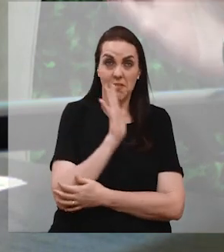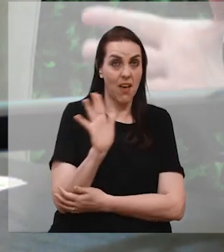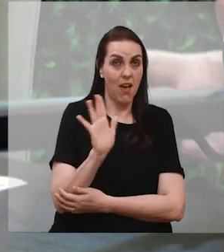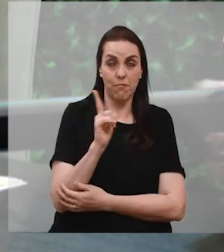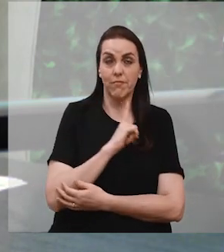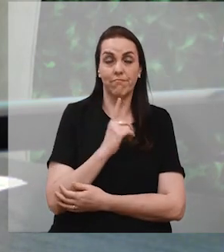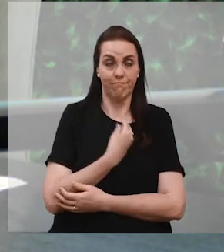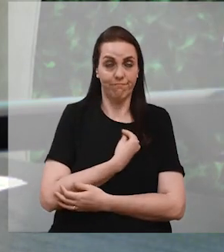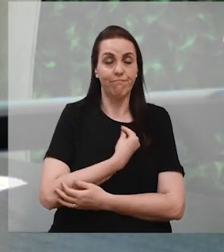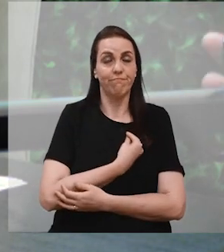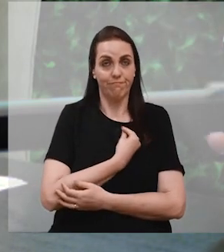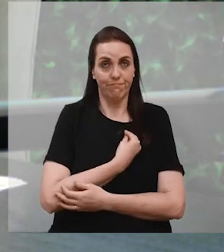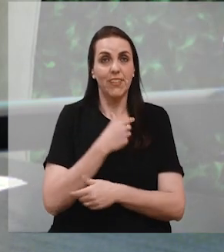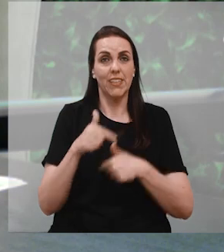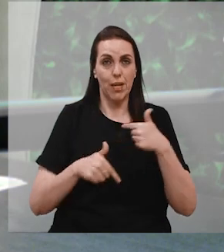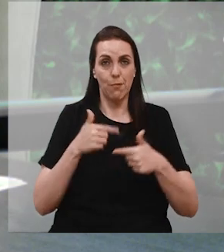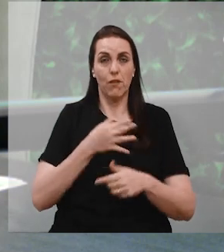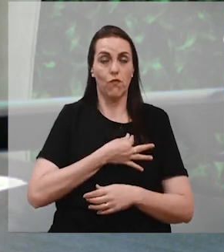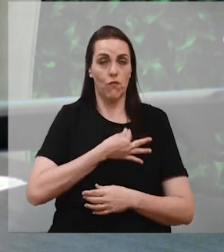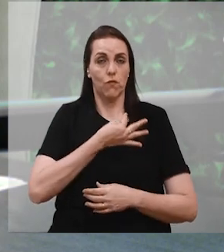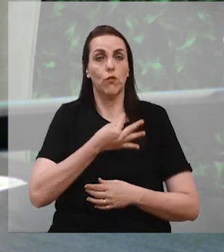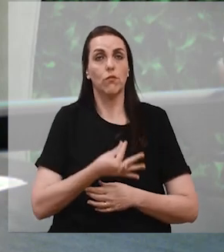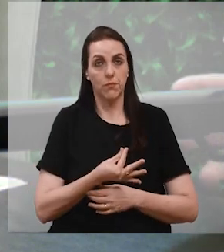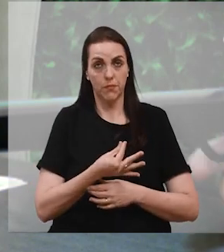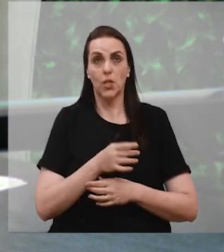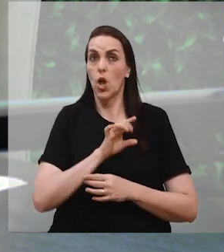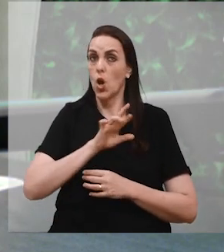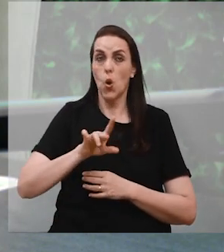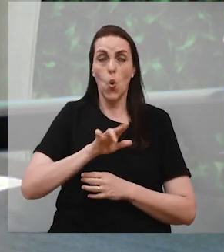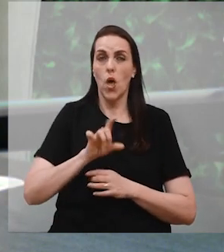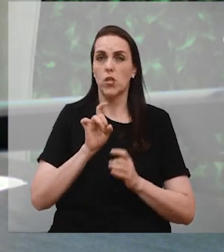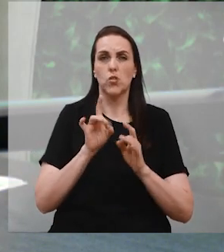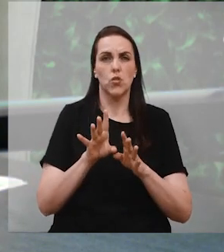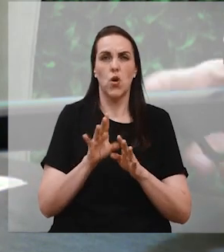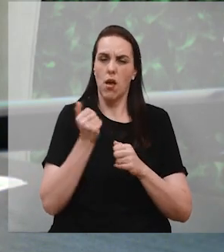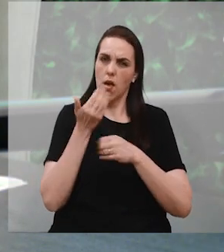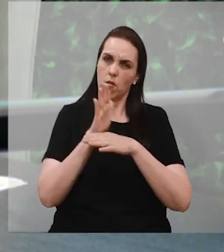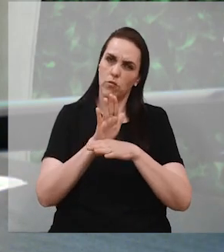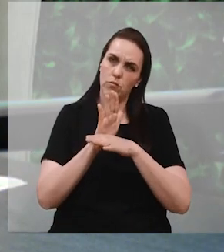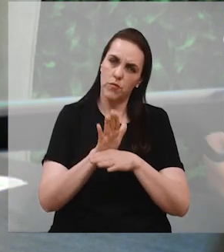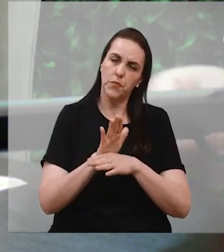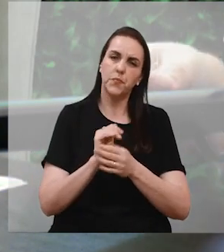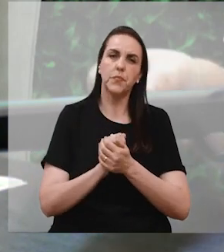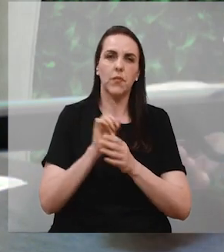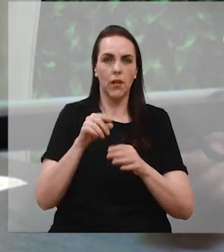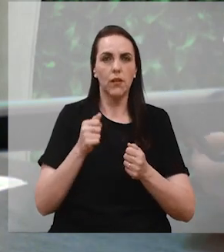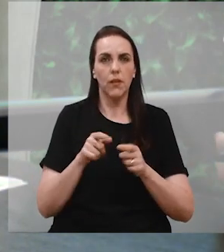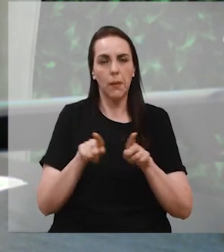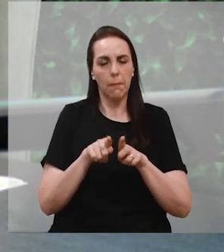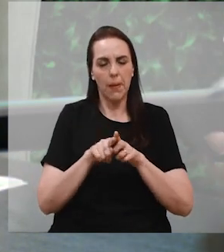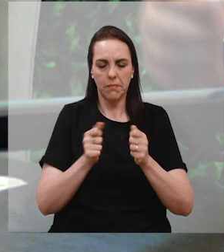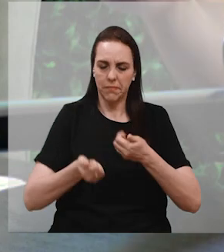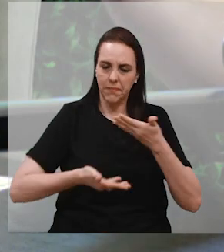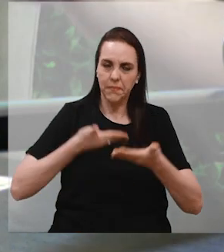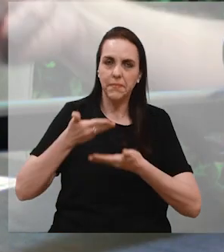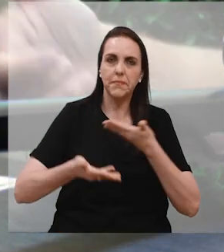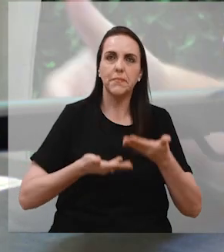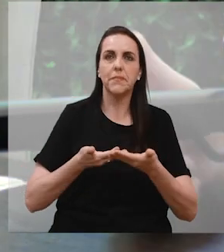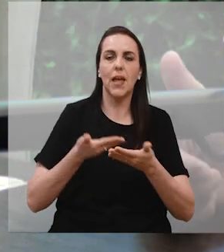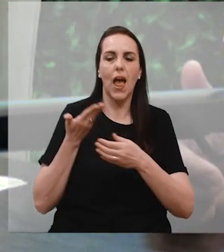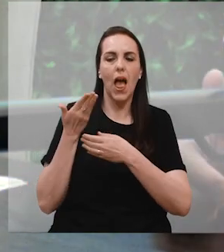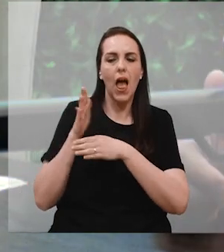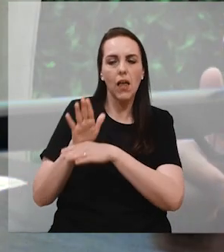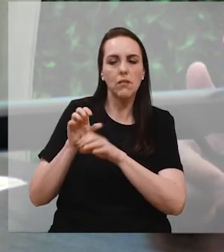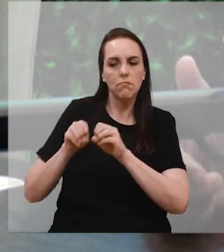que existe, mas está ali, né? Um trabalho voluntário, que não é só de auxílio, mas também prestam lá